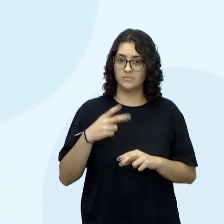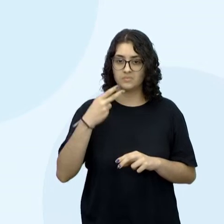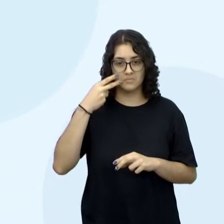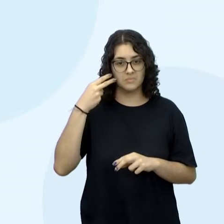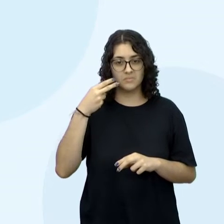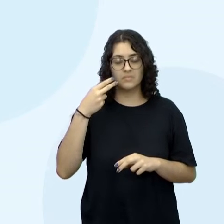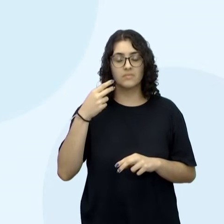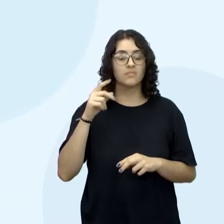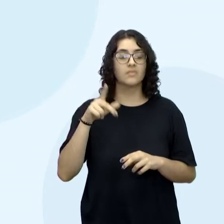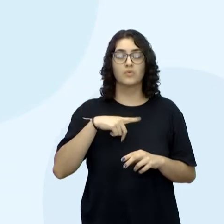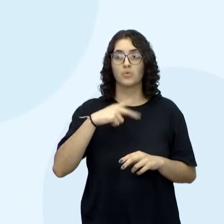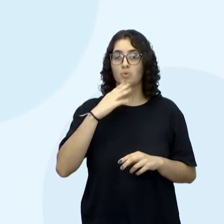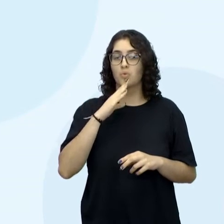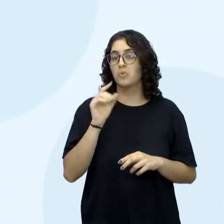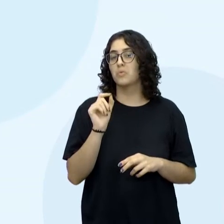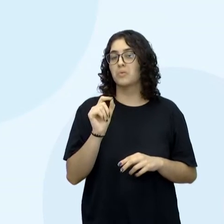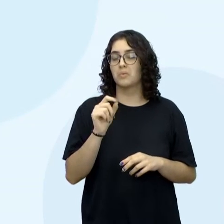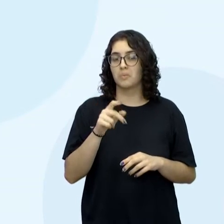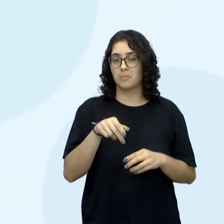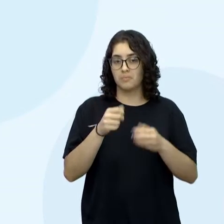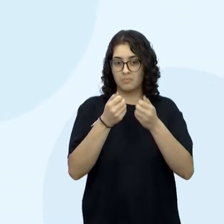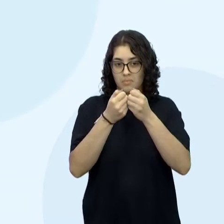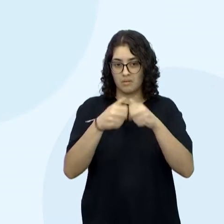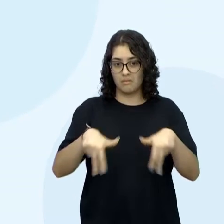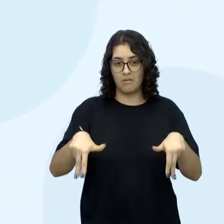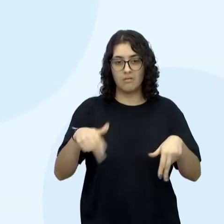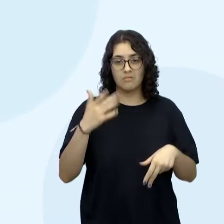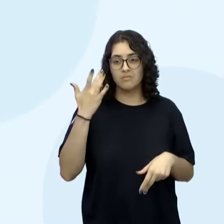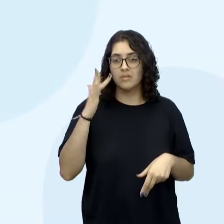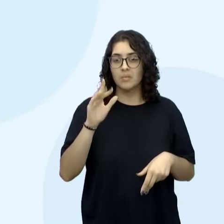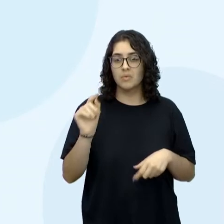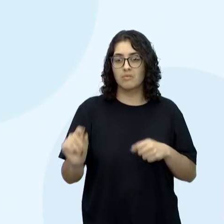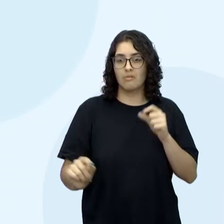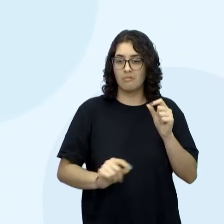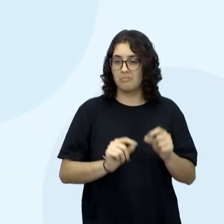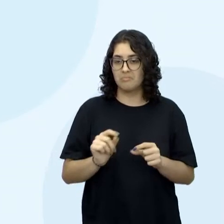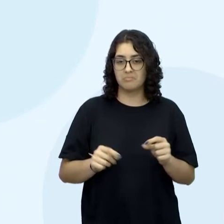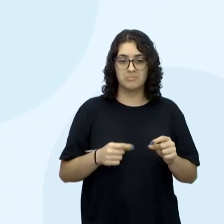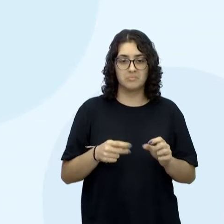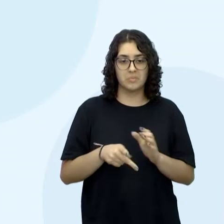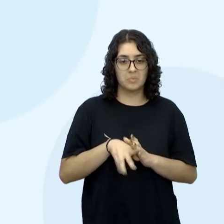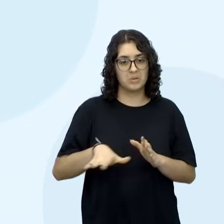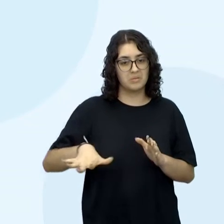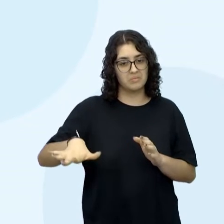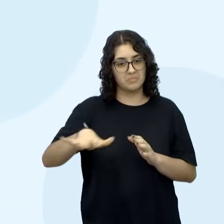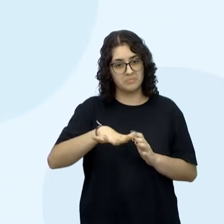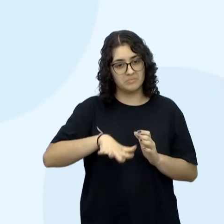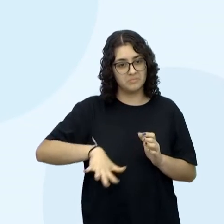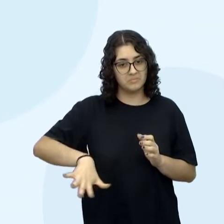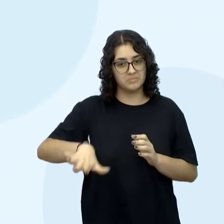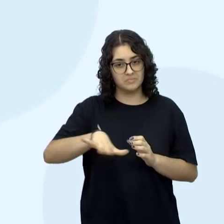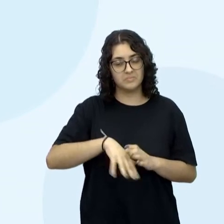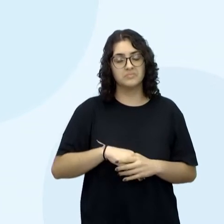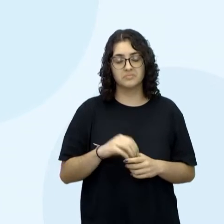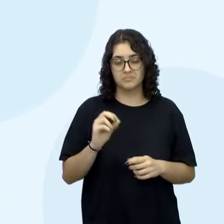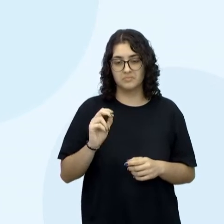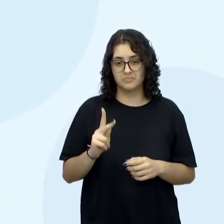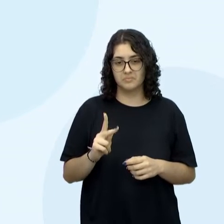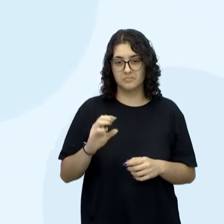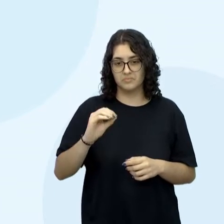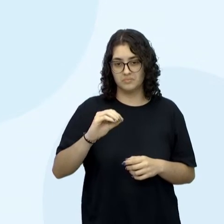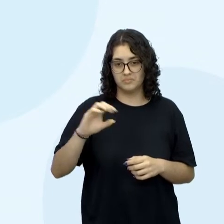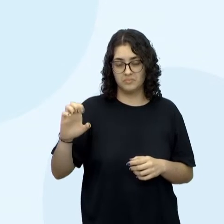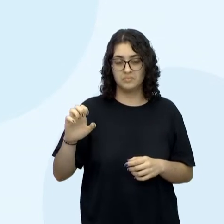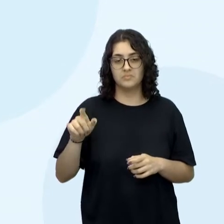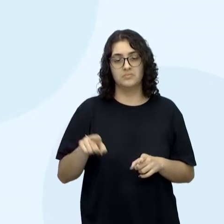como etnia desconhecida, mas é alguma coisa ali da região ali do Oriente Próximo, Oriente Médio, por ali.